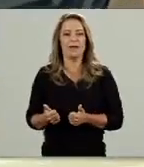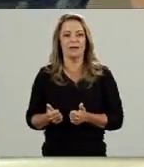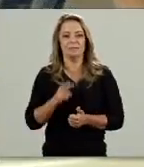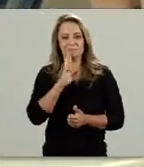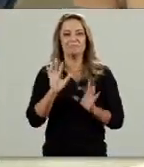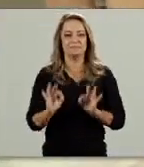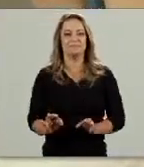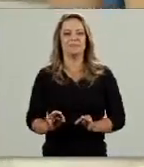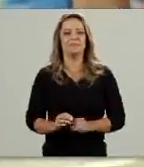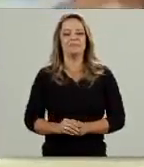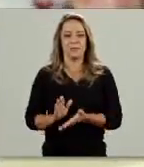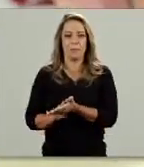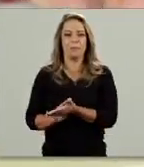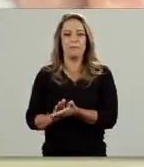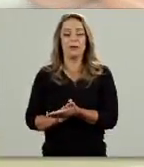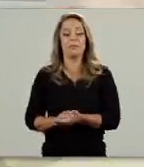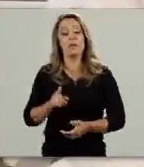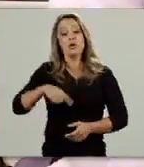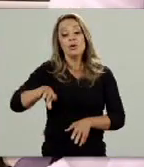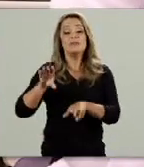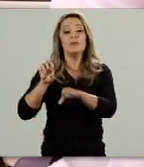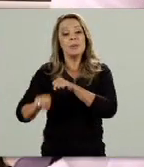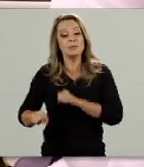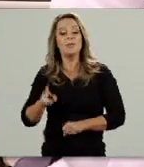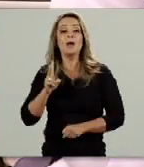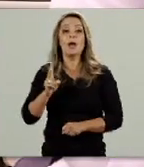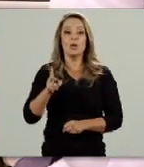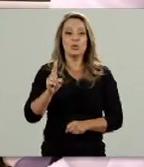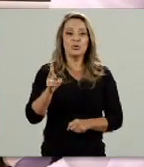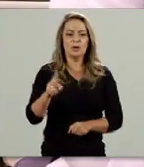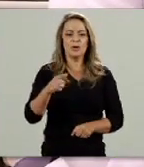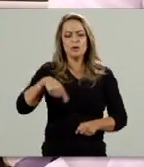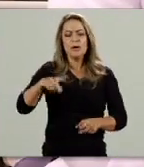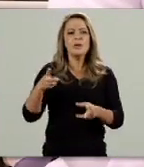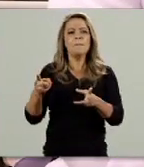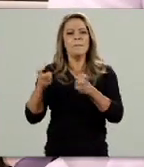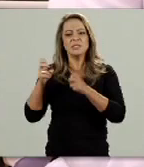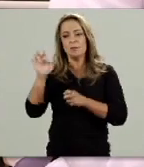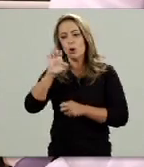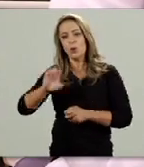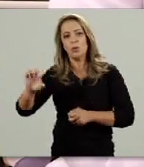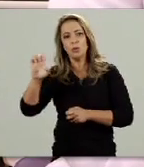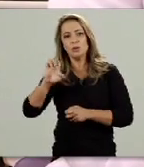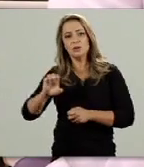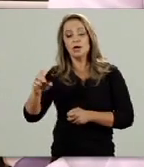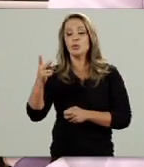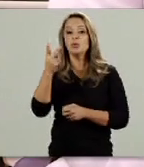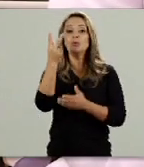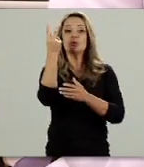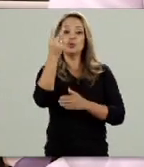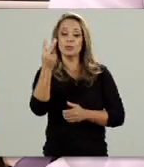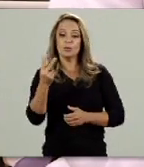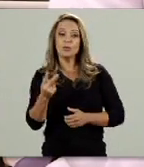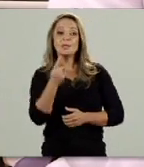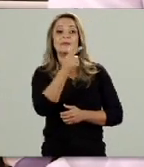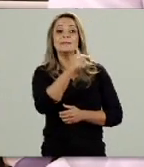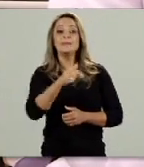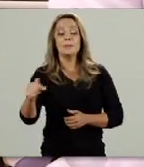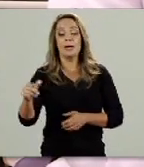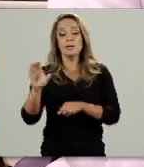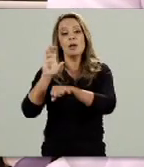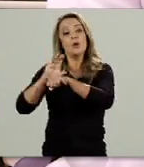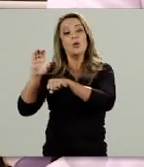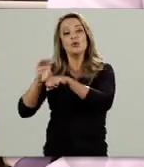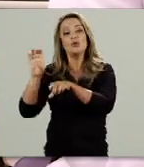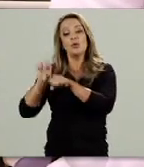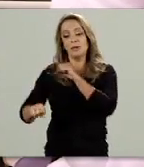Isso. Muito bem, Gabriel. A nossa formação é contínua. Recebemos do estado duas vezes por semana o curso